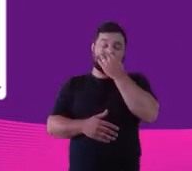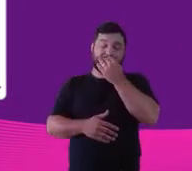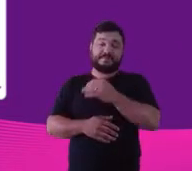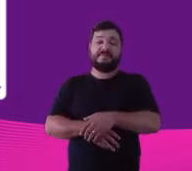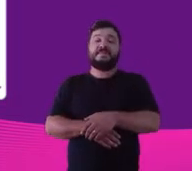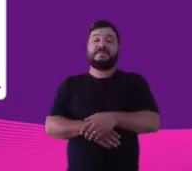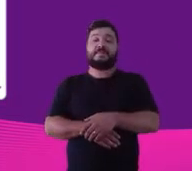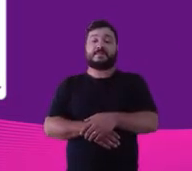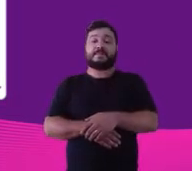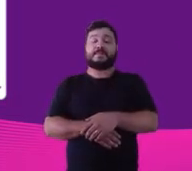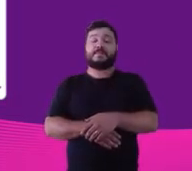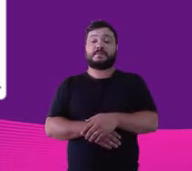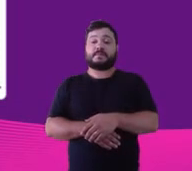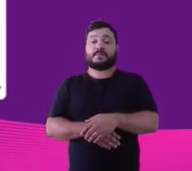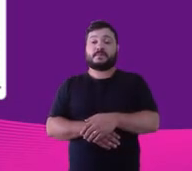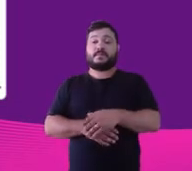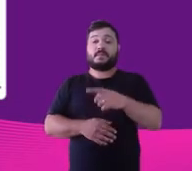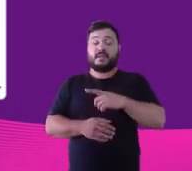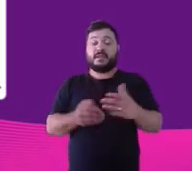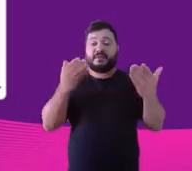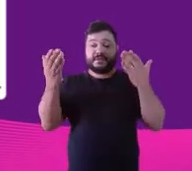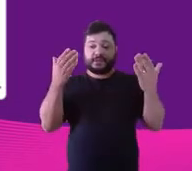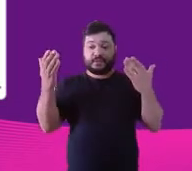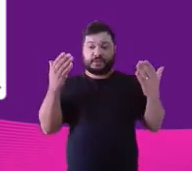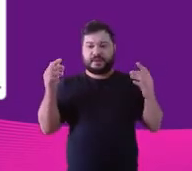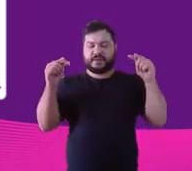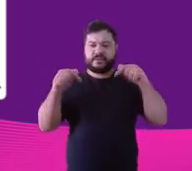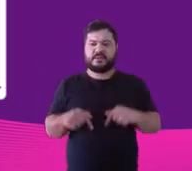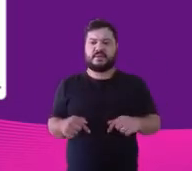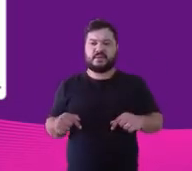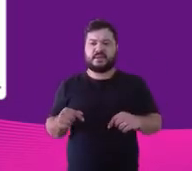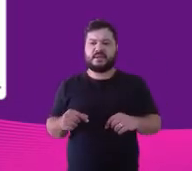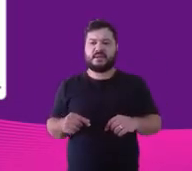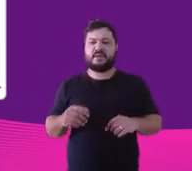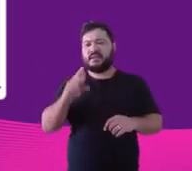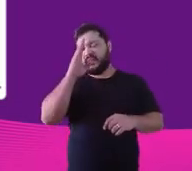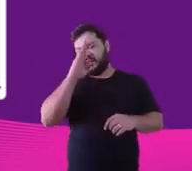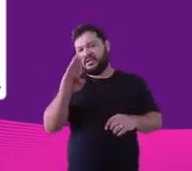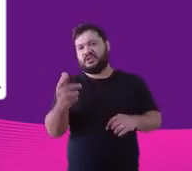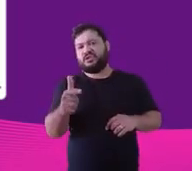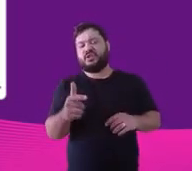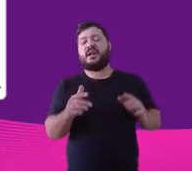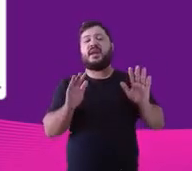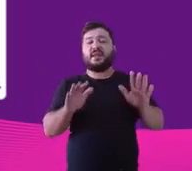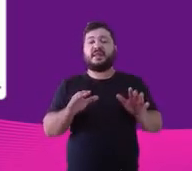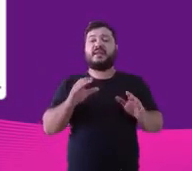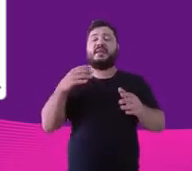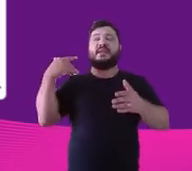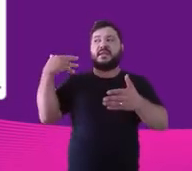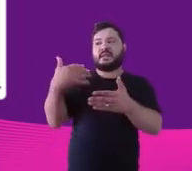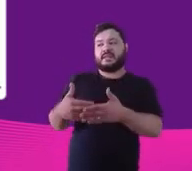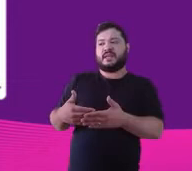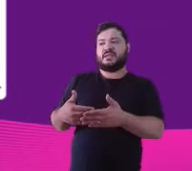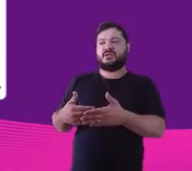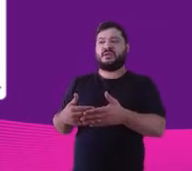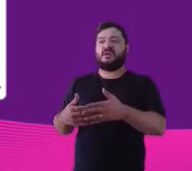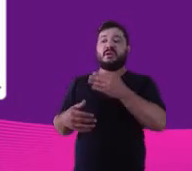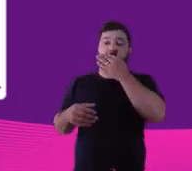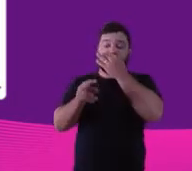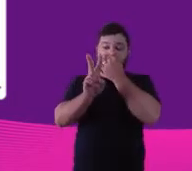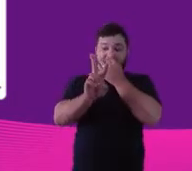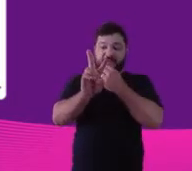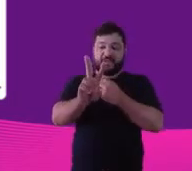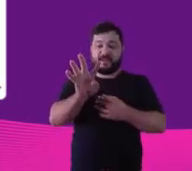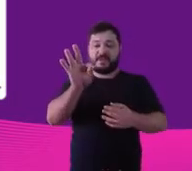a pensa comparação aqui indireta né é né histórica dele com o